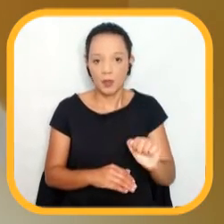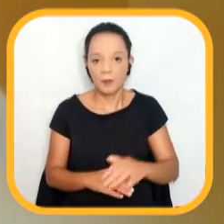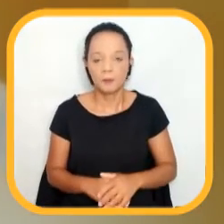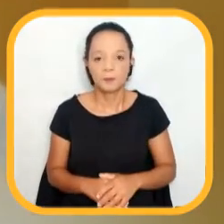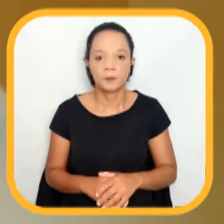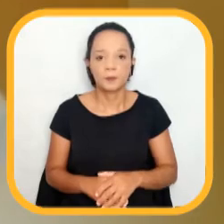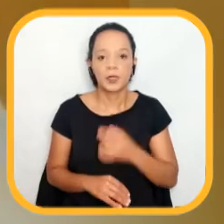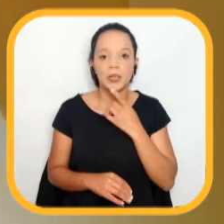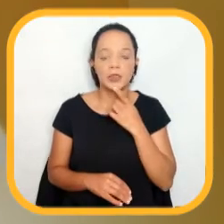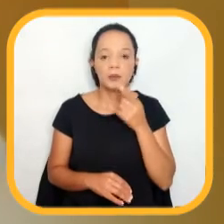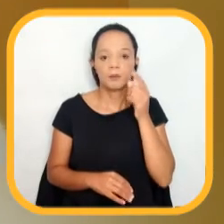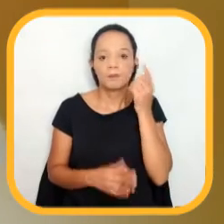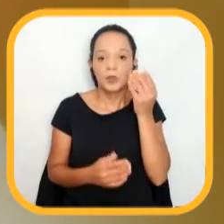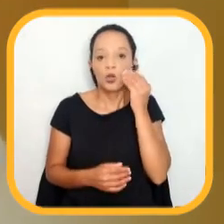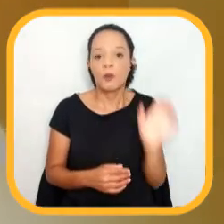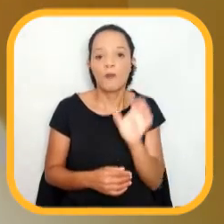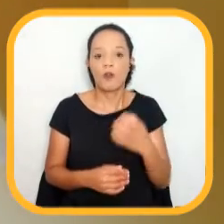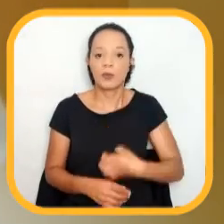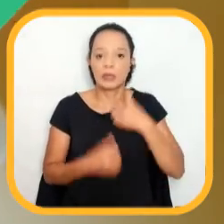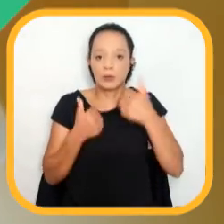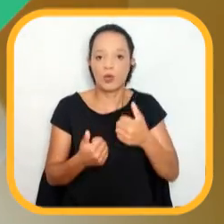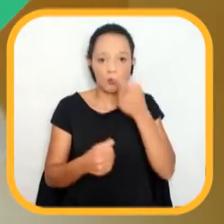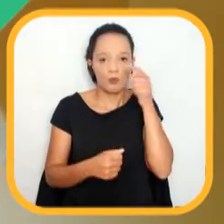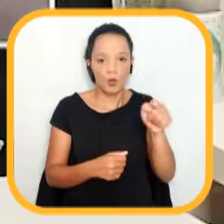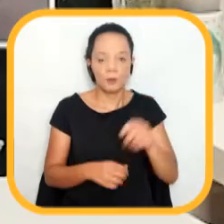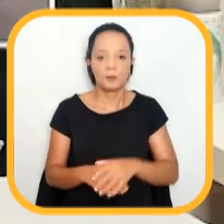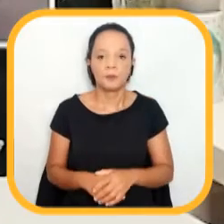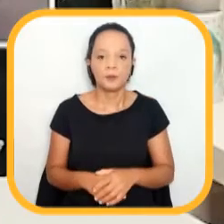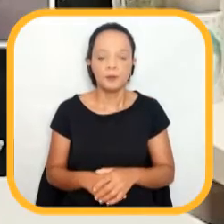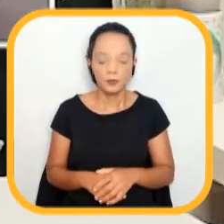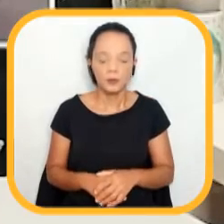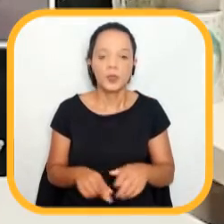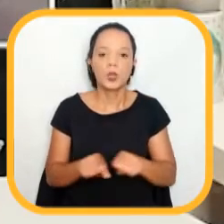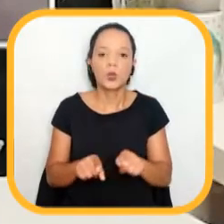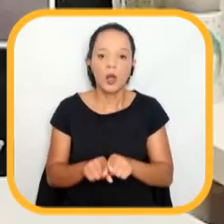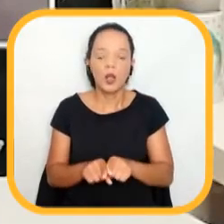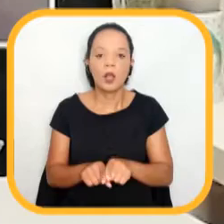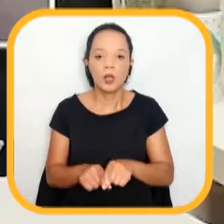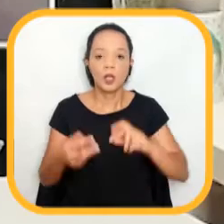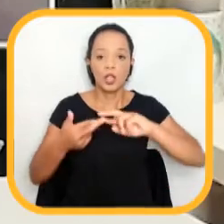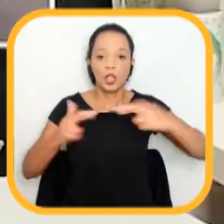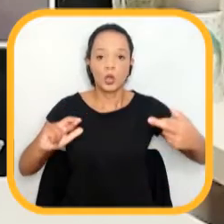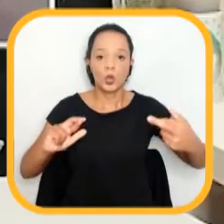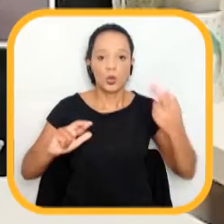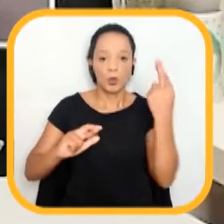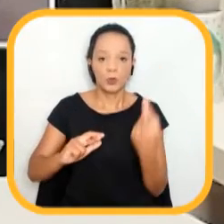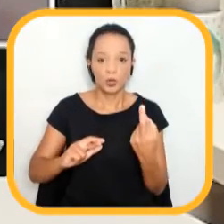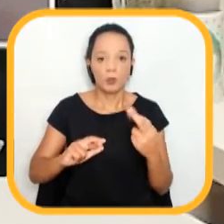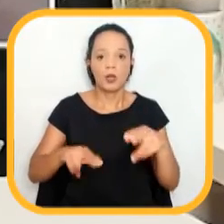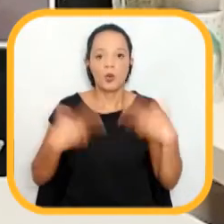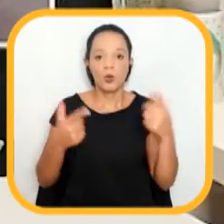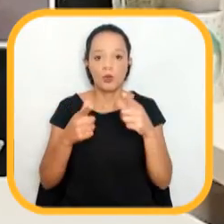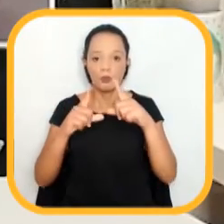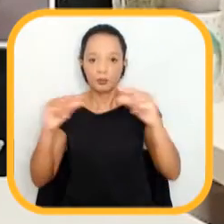seja, o género com que ela se identifica mais. O sexo biológico é conhecido como sexo cromossomático ou